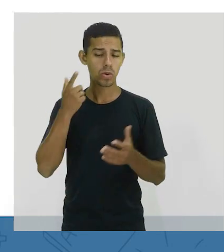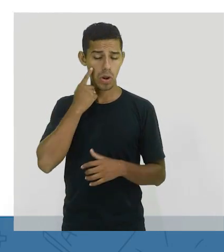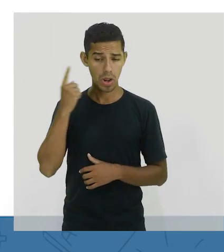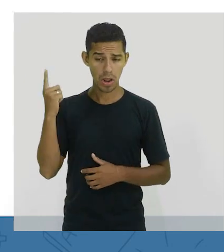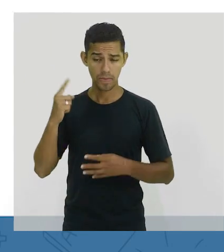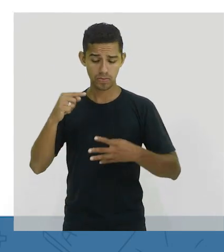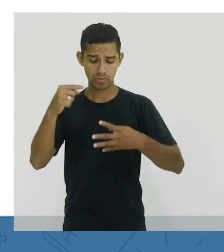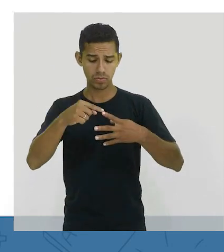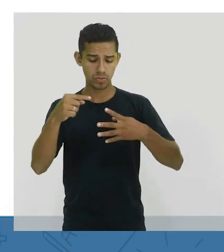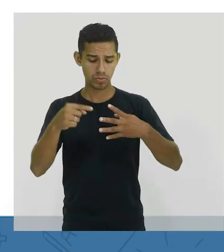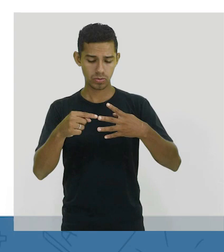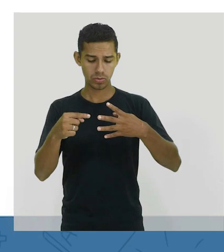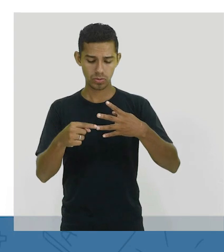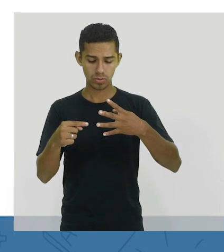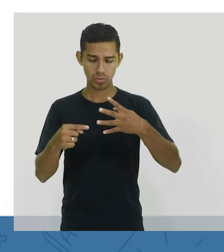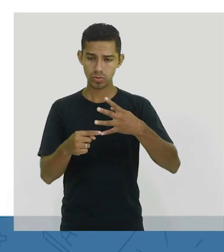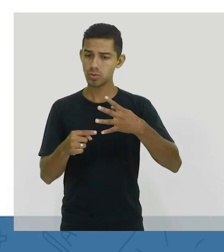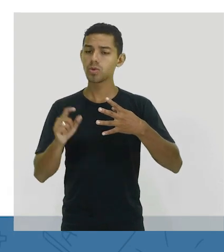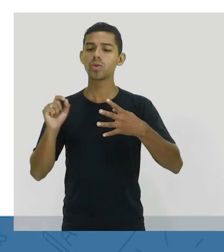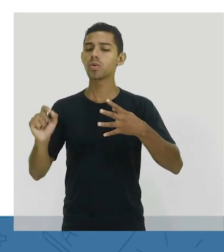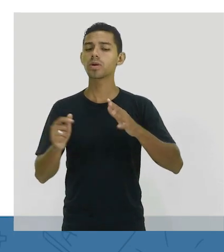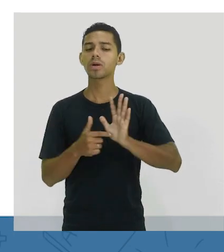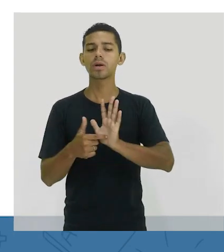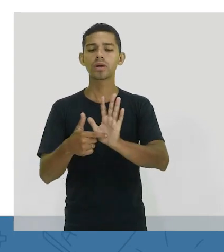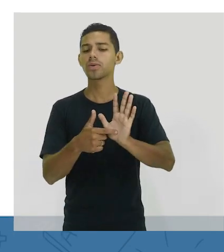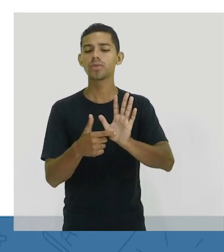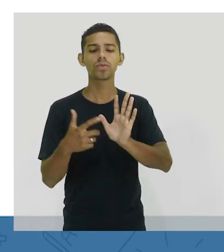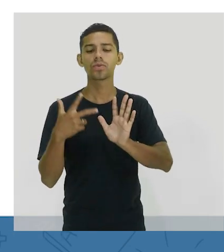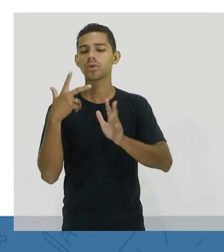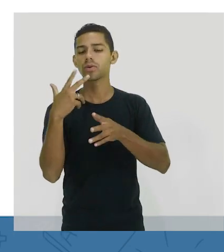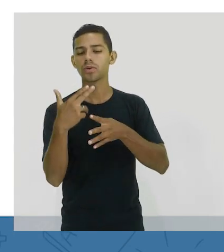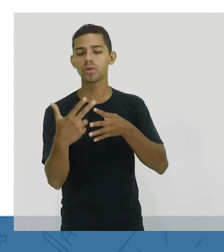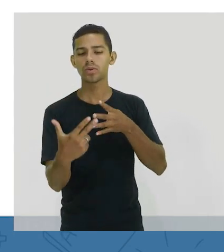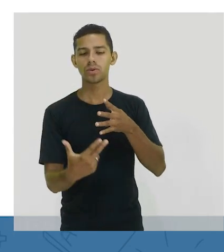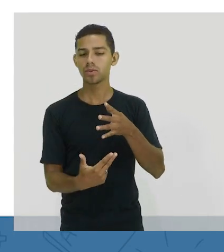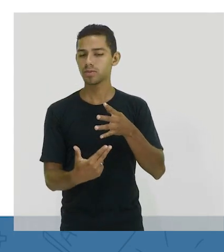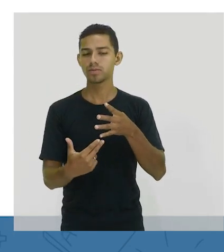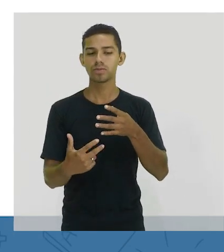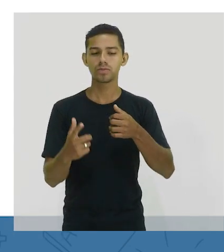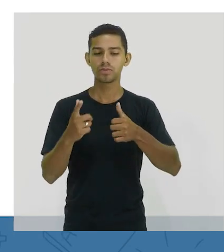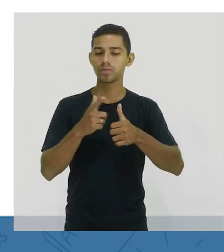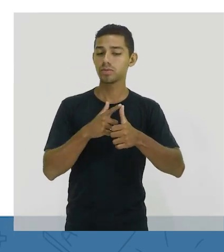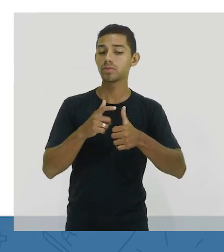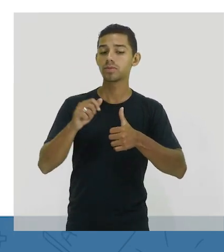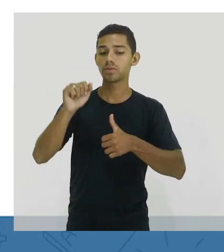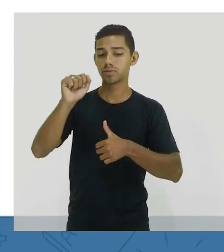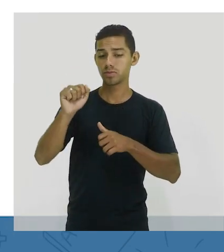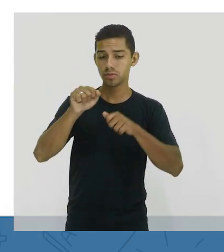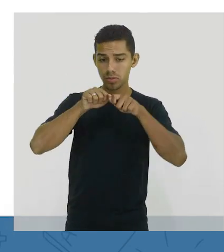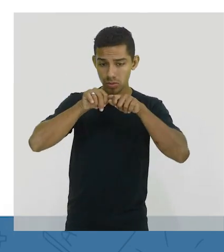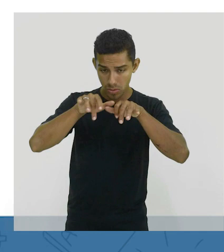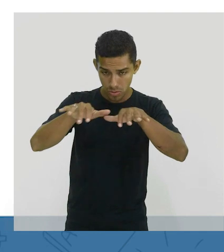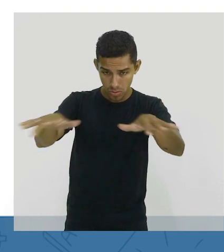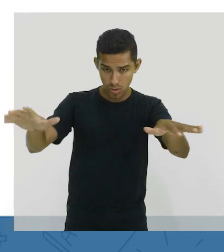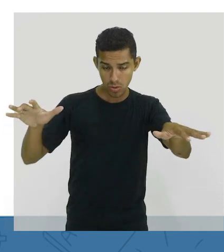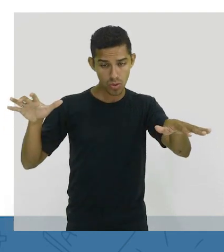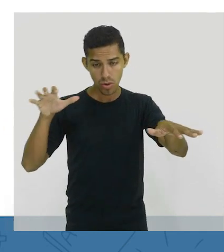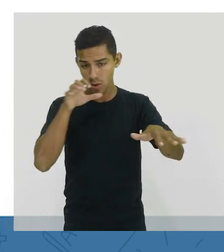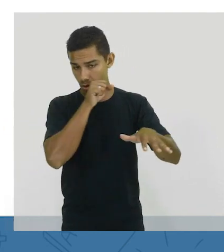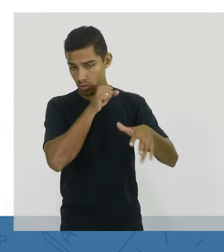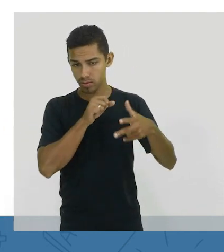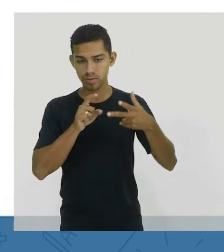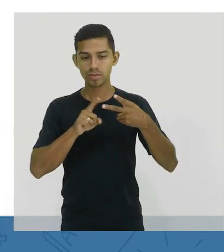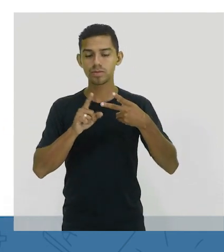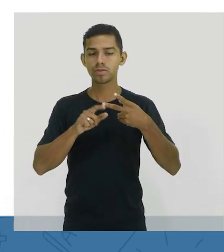Esses componentes harmônicos, o que eles apresentam de igual? Letra A, amplitude e velocidade. Letra B, amplitude